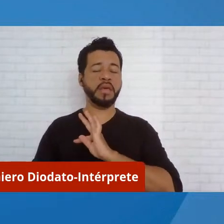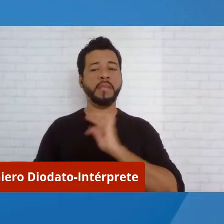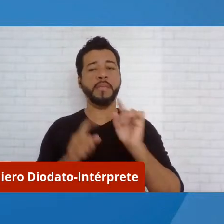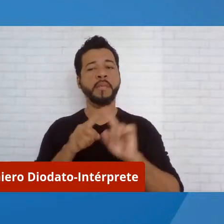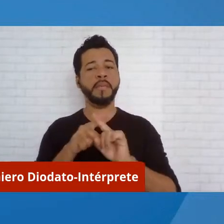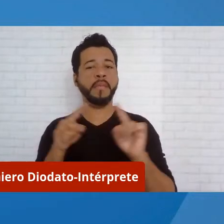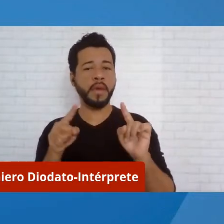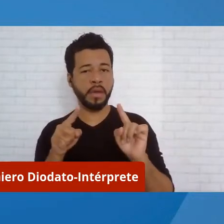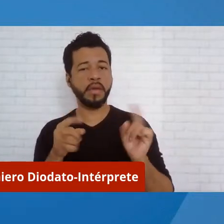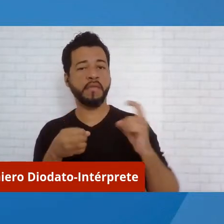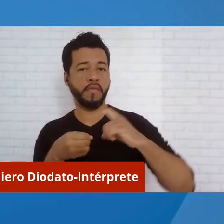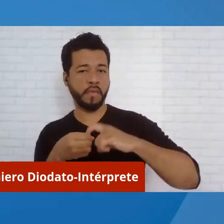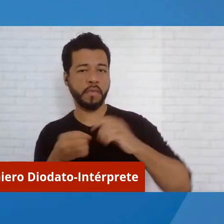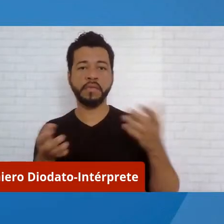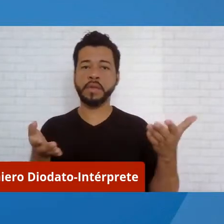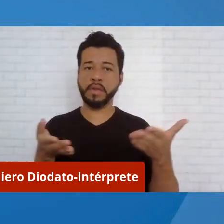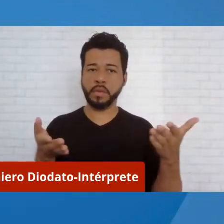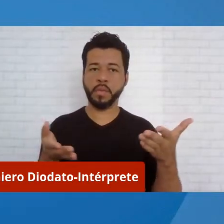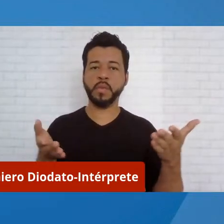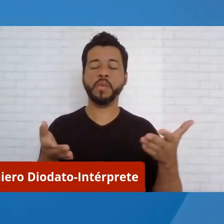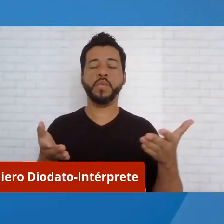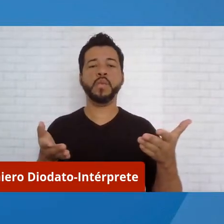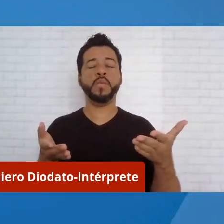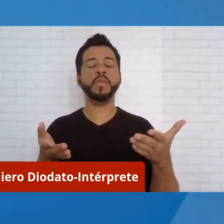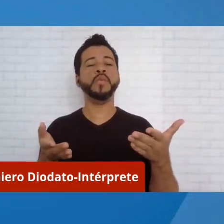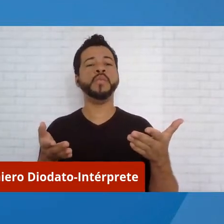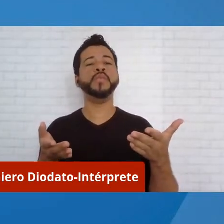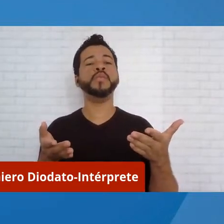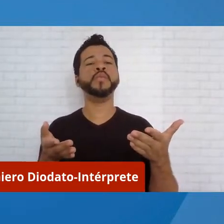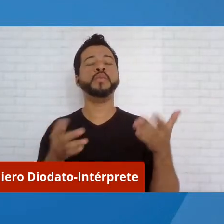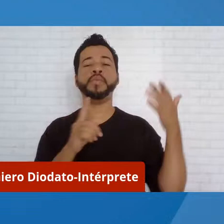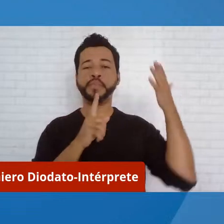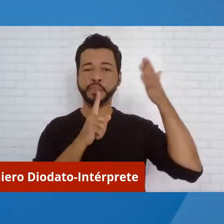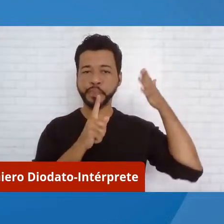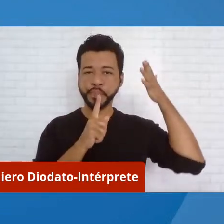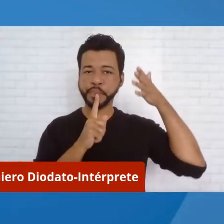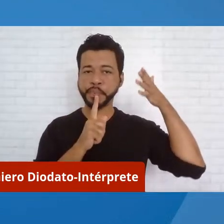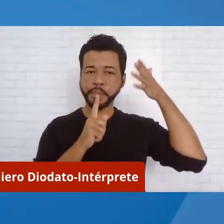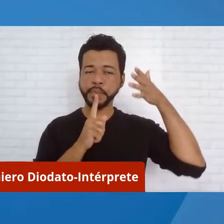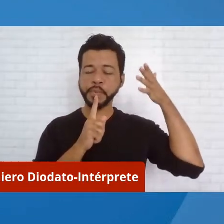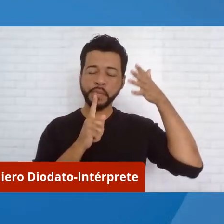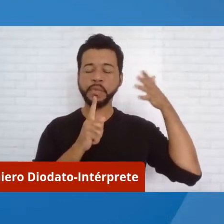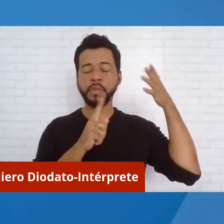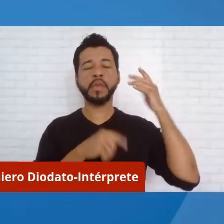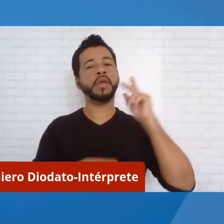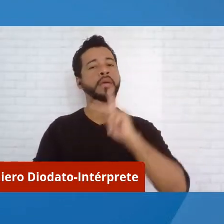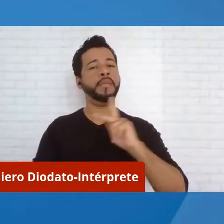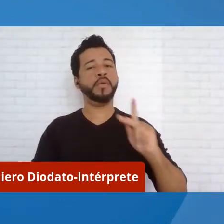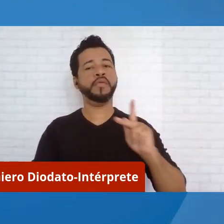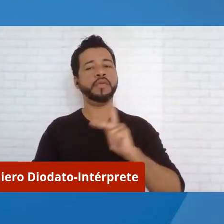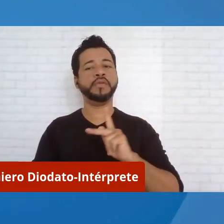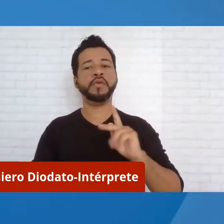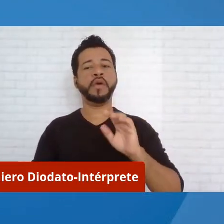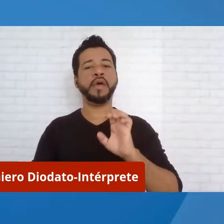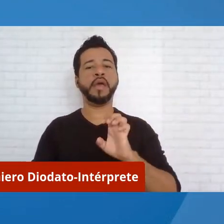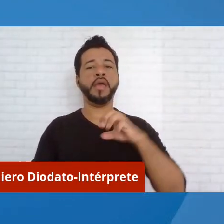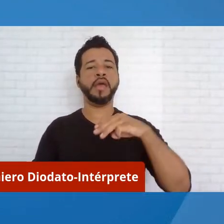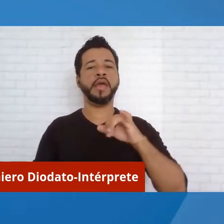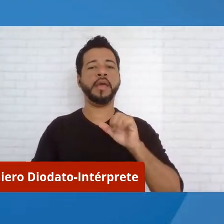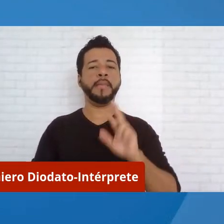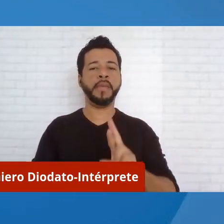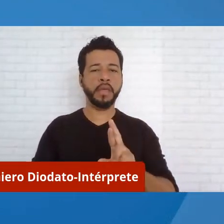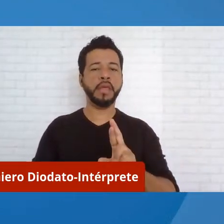estamos retornando agora, né, com uma palestra do professor Emi Sader, Corrosão